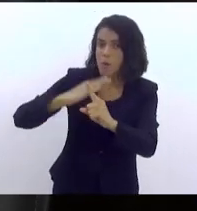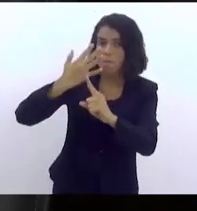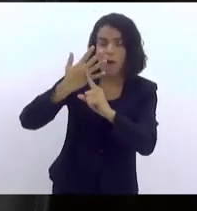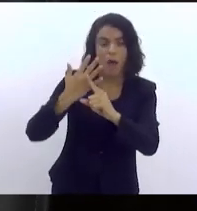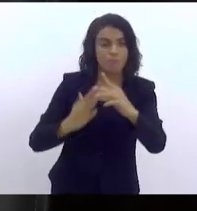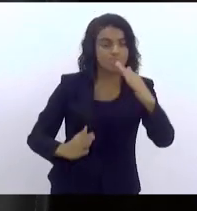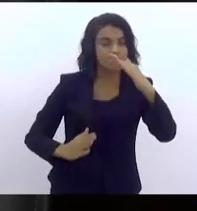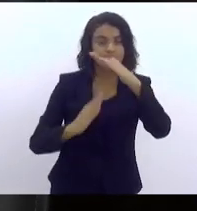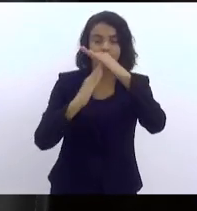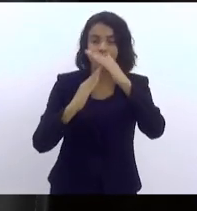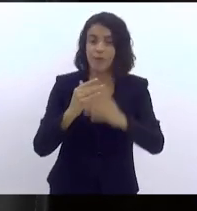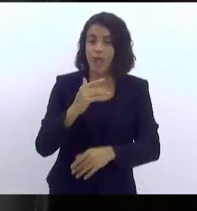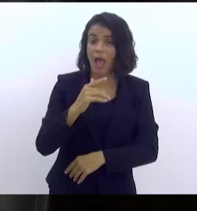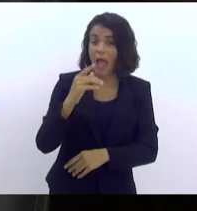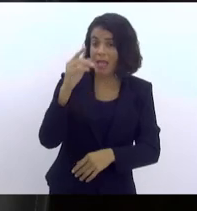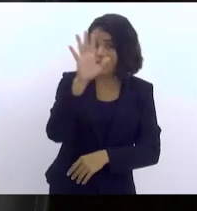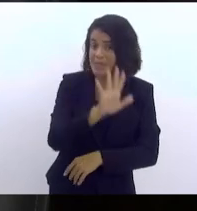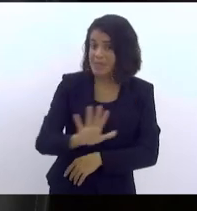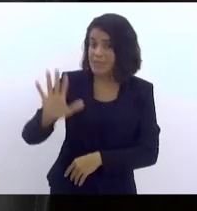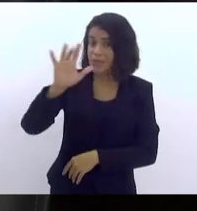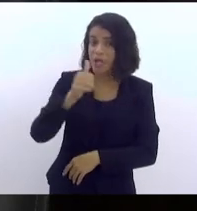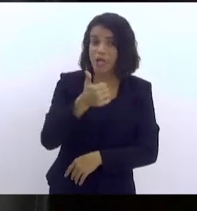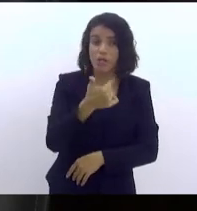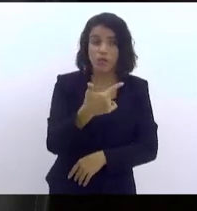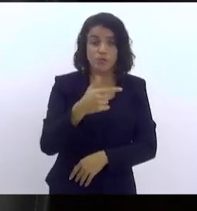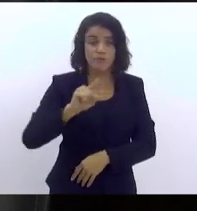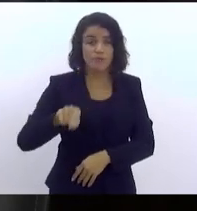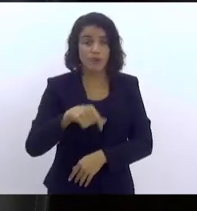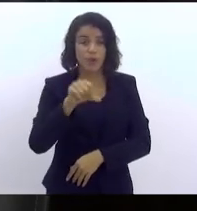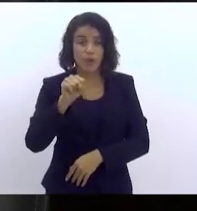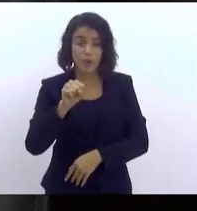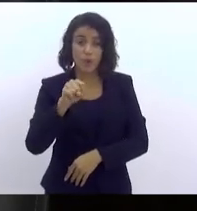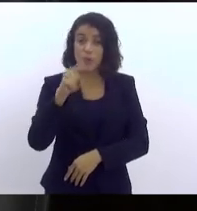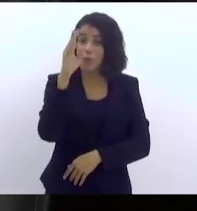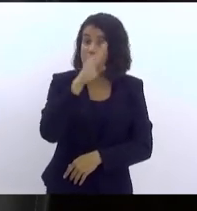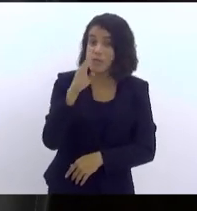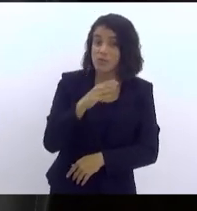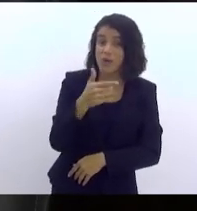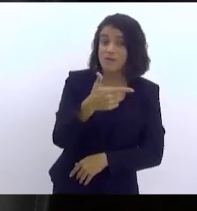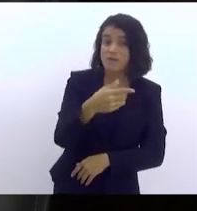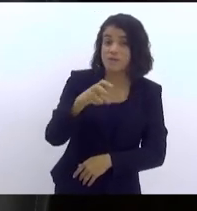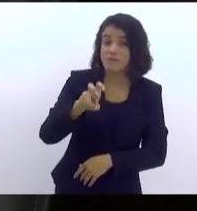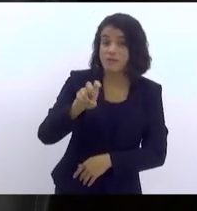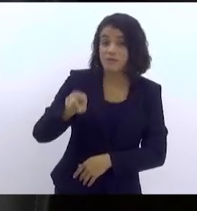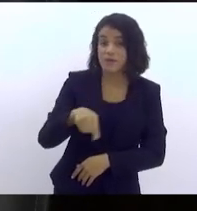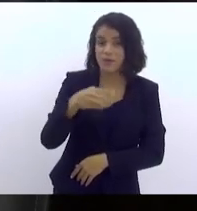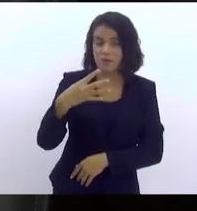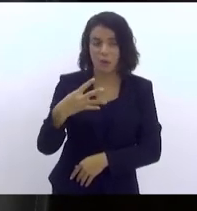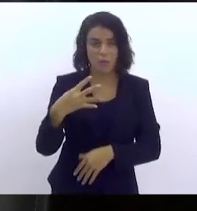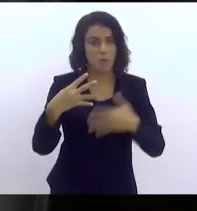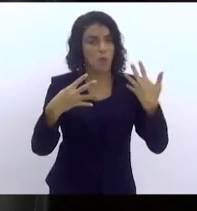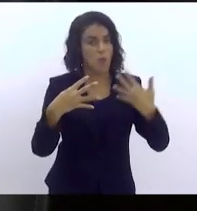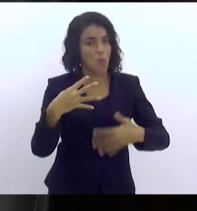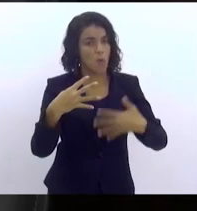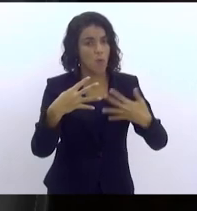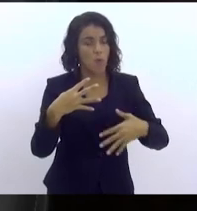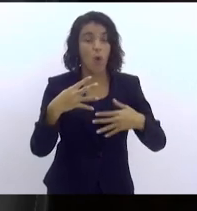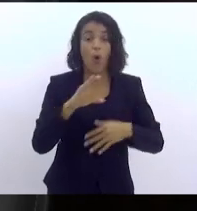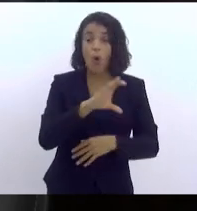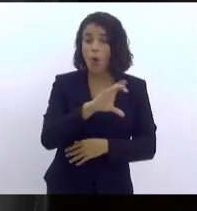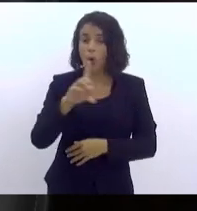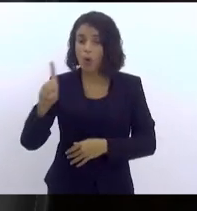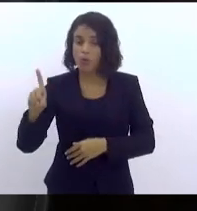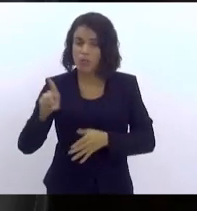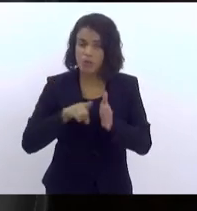a média nacional é 12,8 no Rio de Janeiro é 25,4 segundo os coordenadores